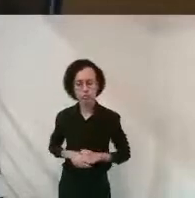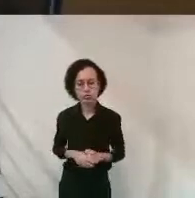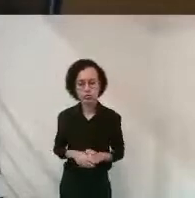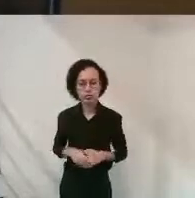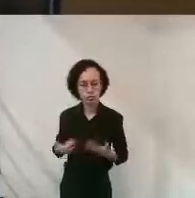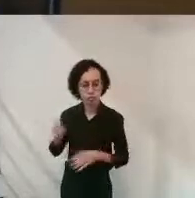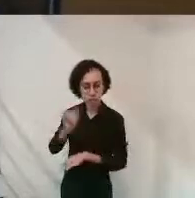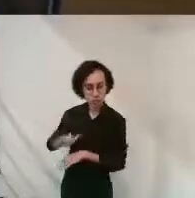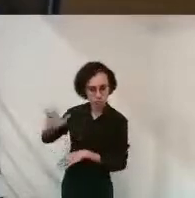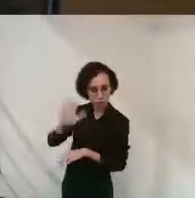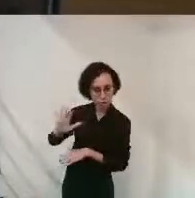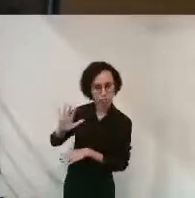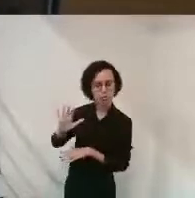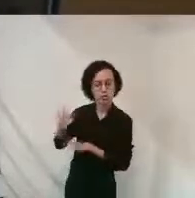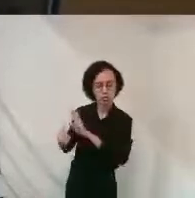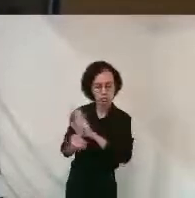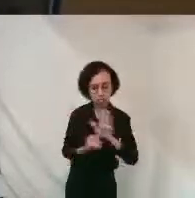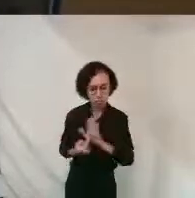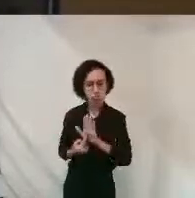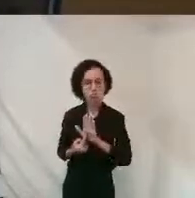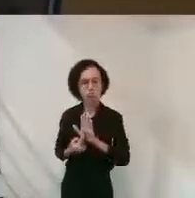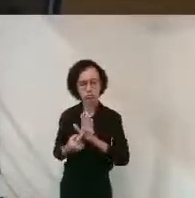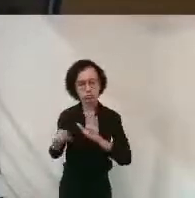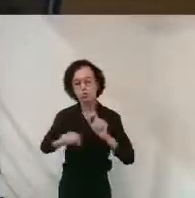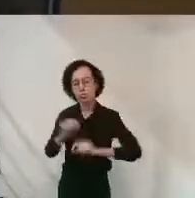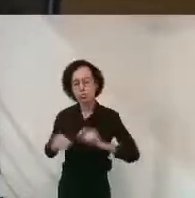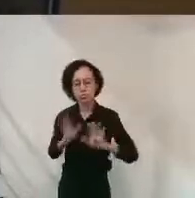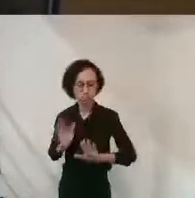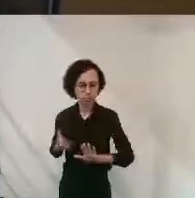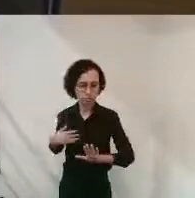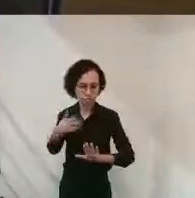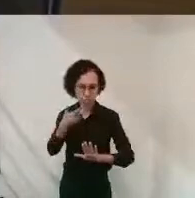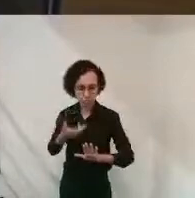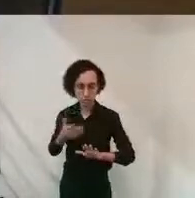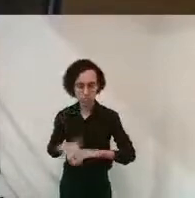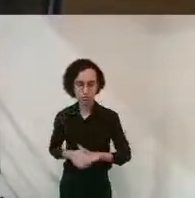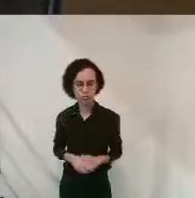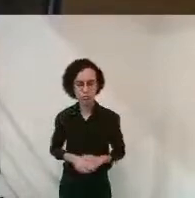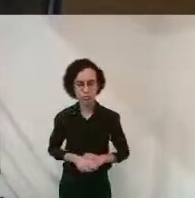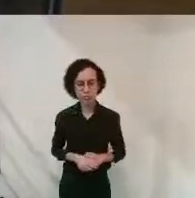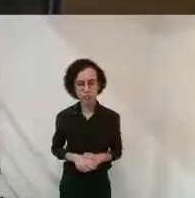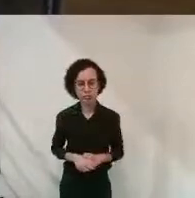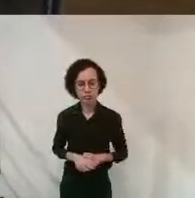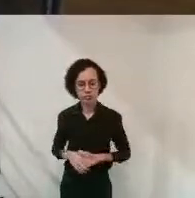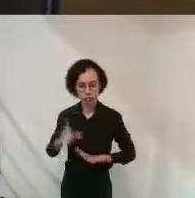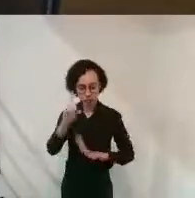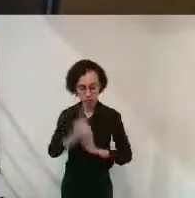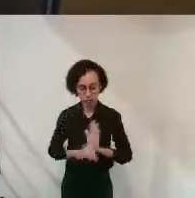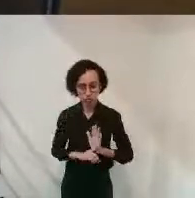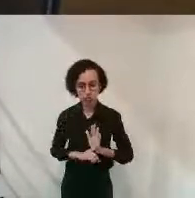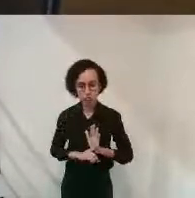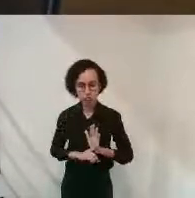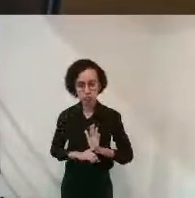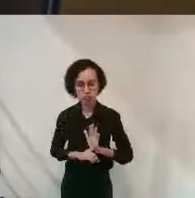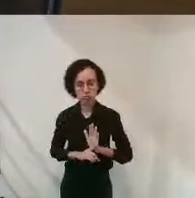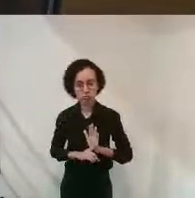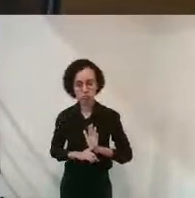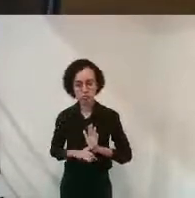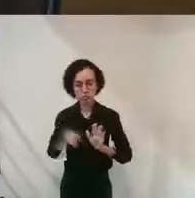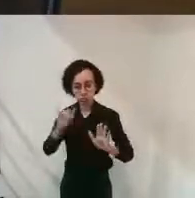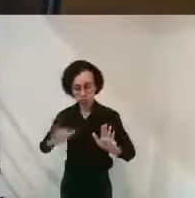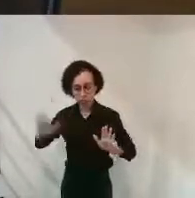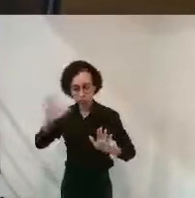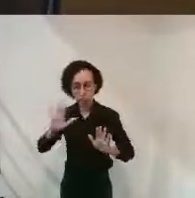Essa imagem diz exatamente, né, o que eu acabei de falar. O direito consensual é uma imagem